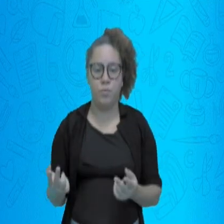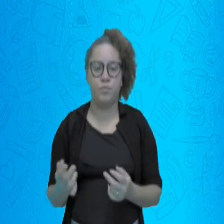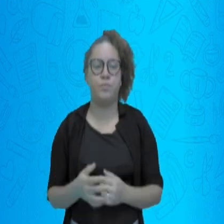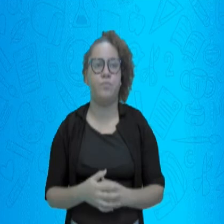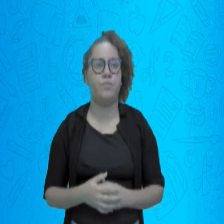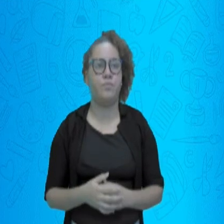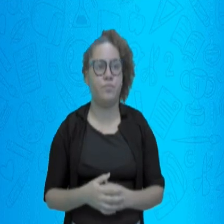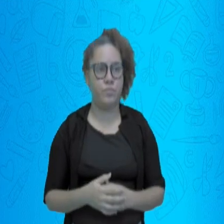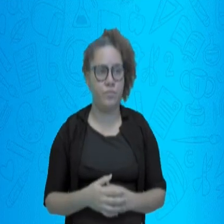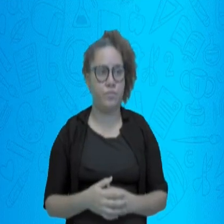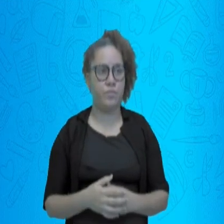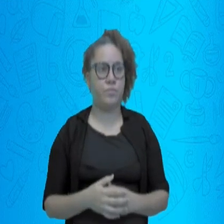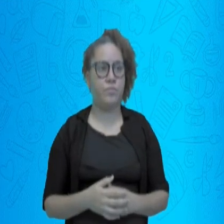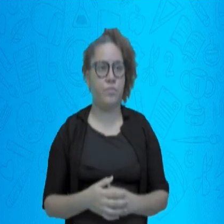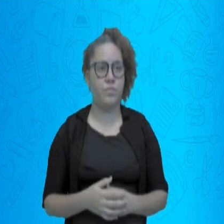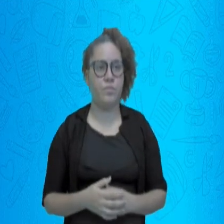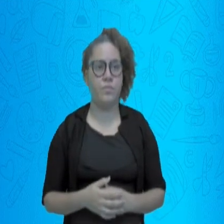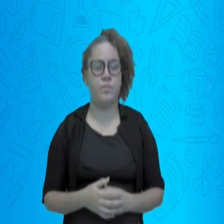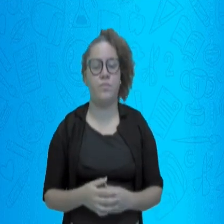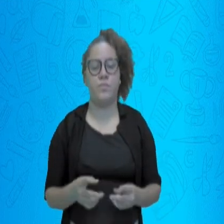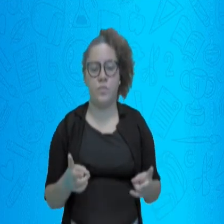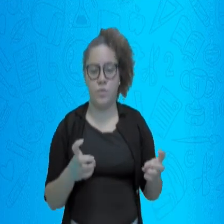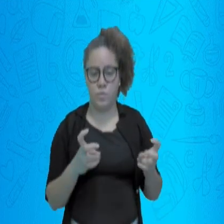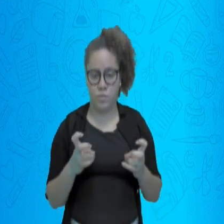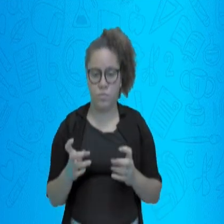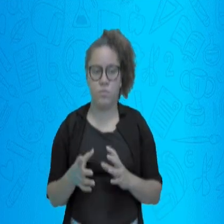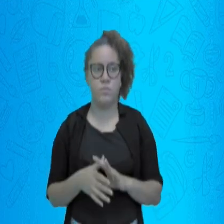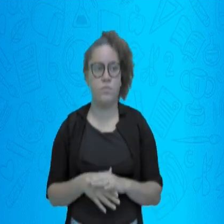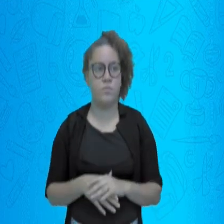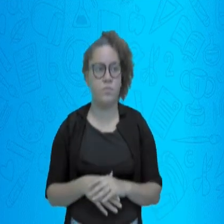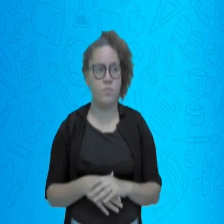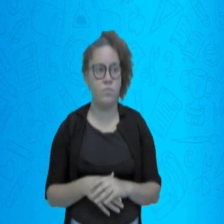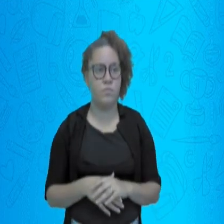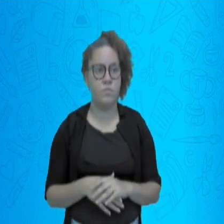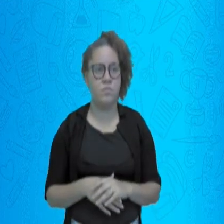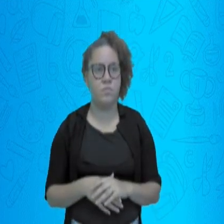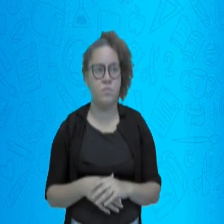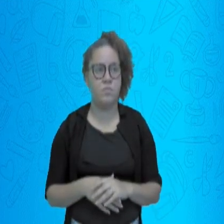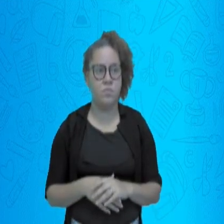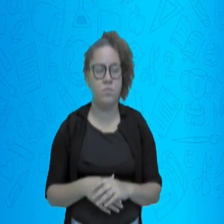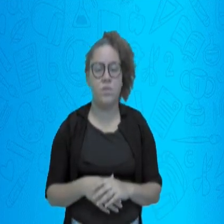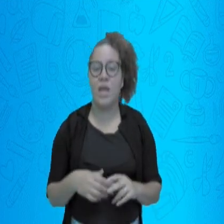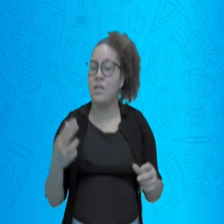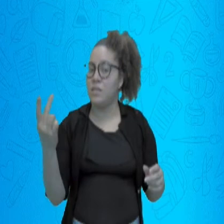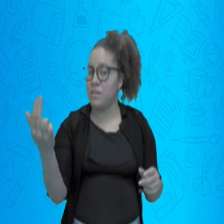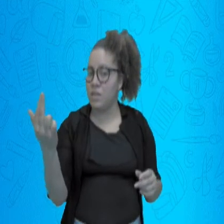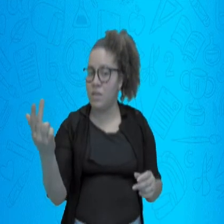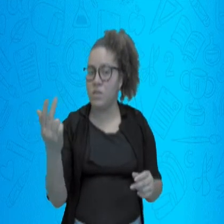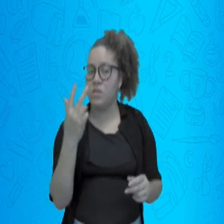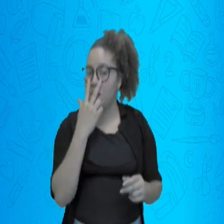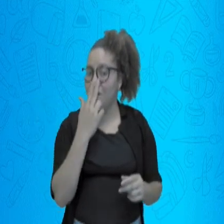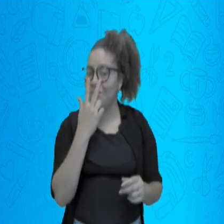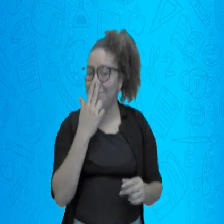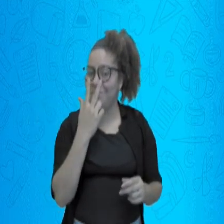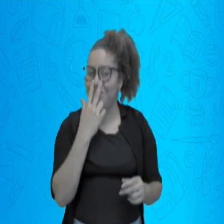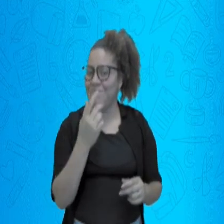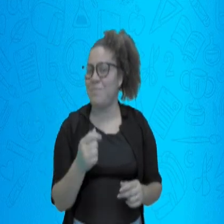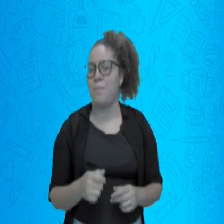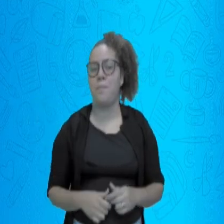Vamos falar um pouquinho ainda sobre essa imagem aqui, professora. E aí, neste caso, que elas são idênticas, elas são